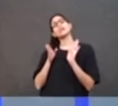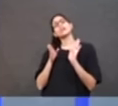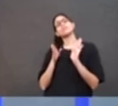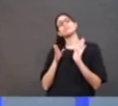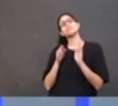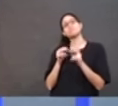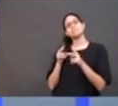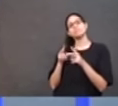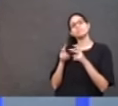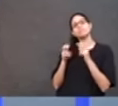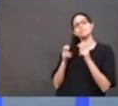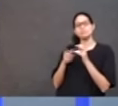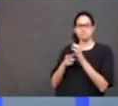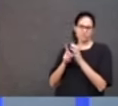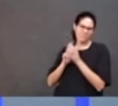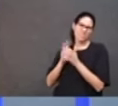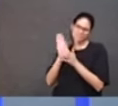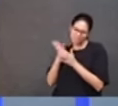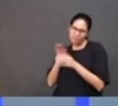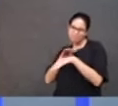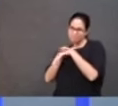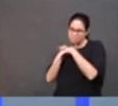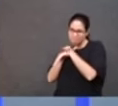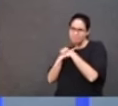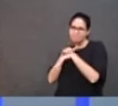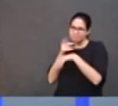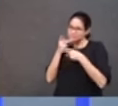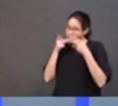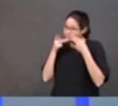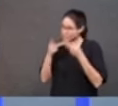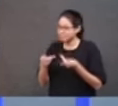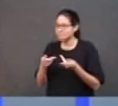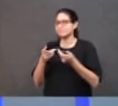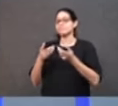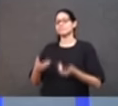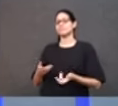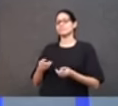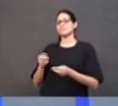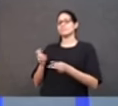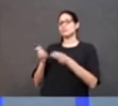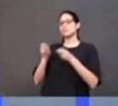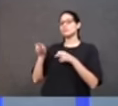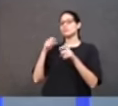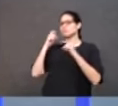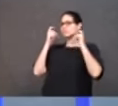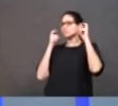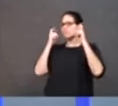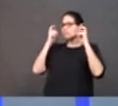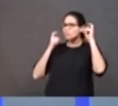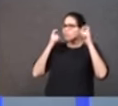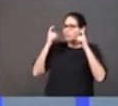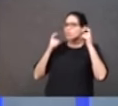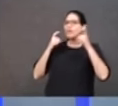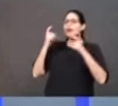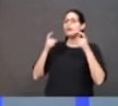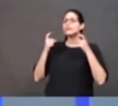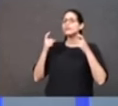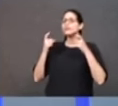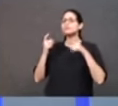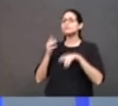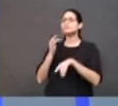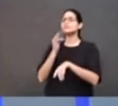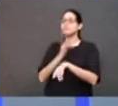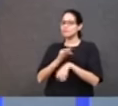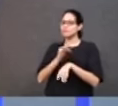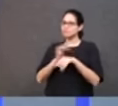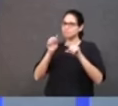dizer isso em momento anterior, eu vejo que o senhor tem uma preocupação com os servidores da